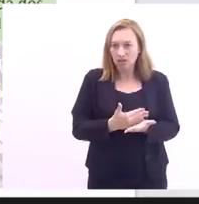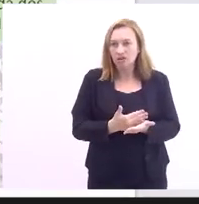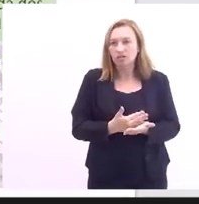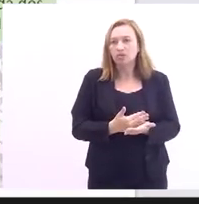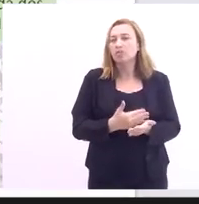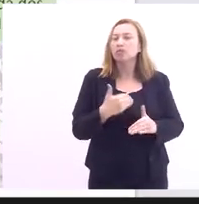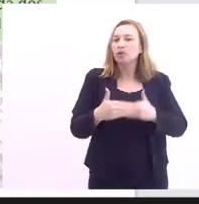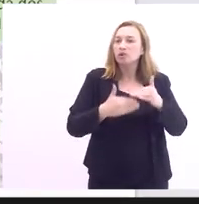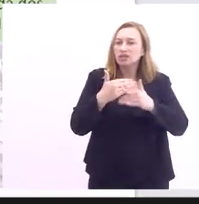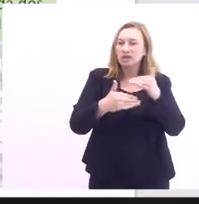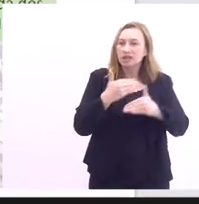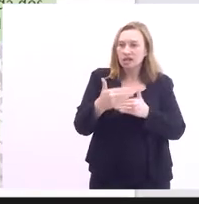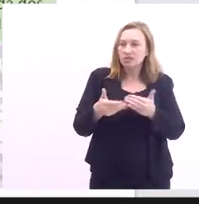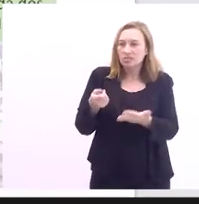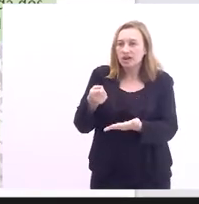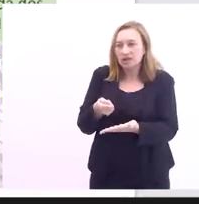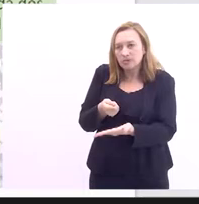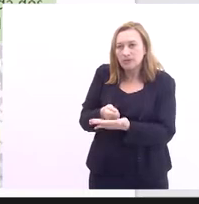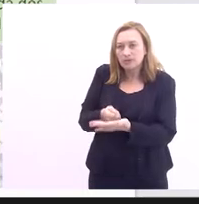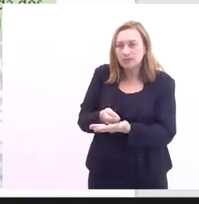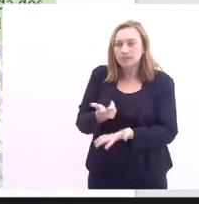punitivo bem mais rígido, né?